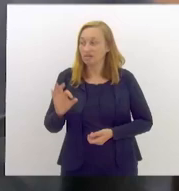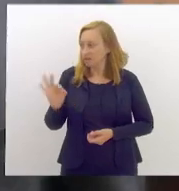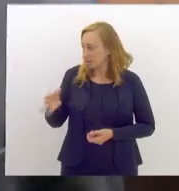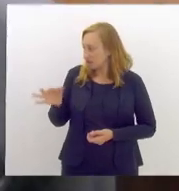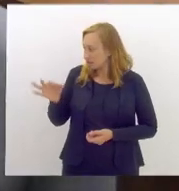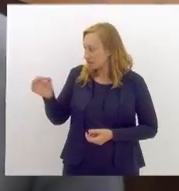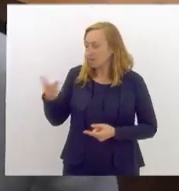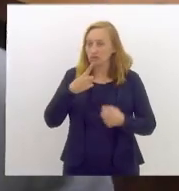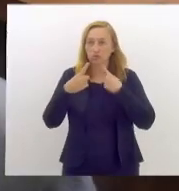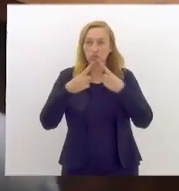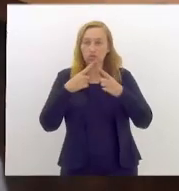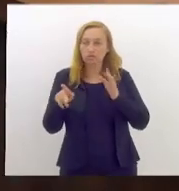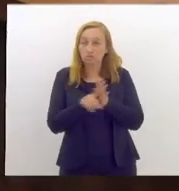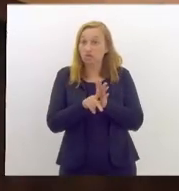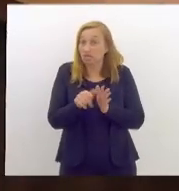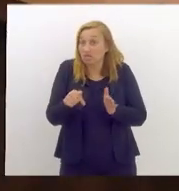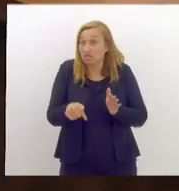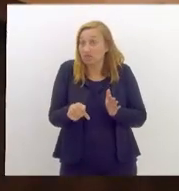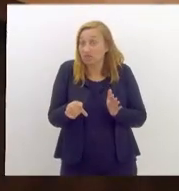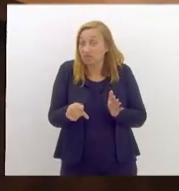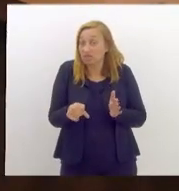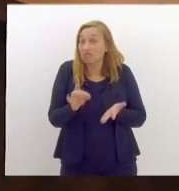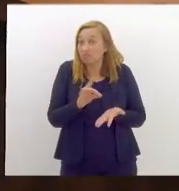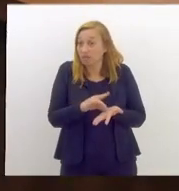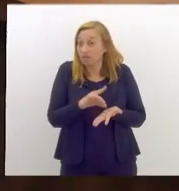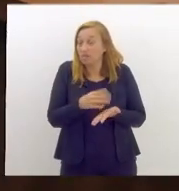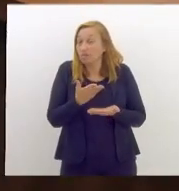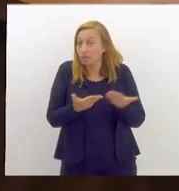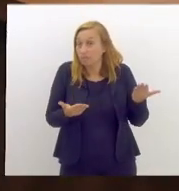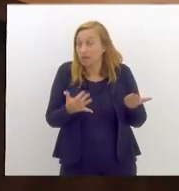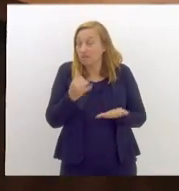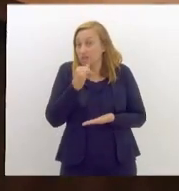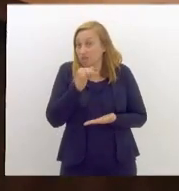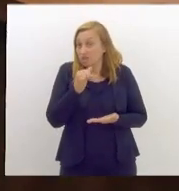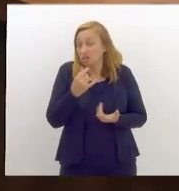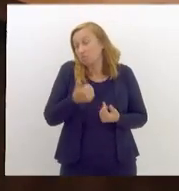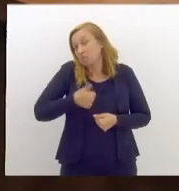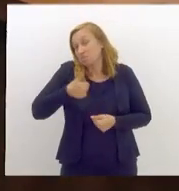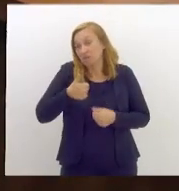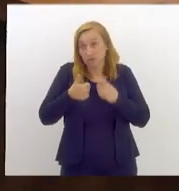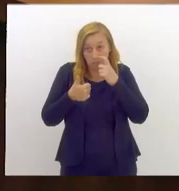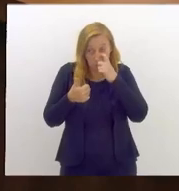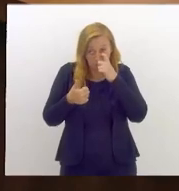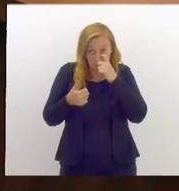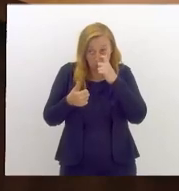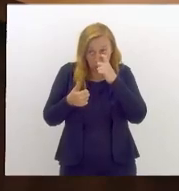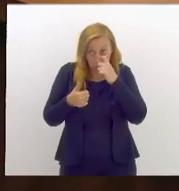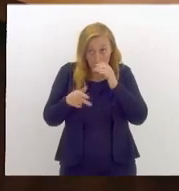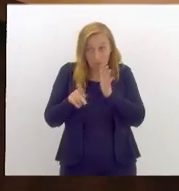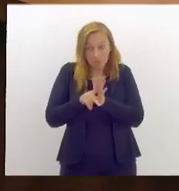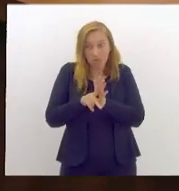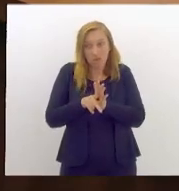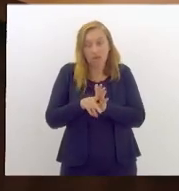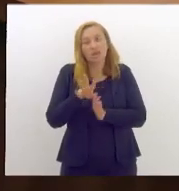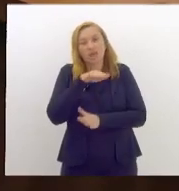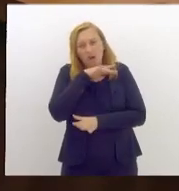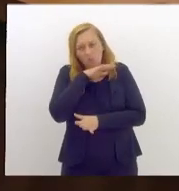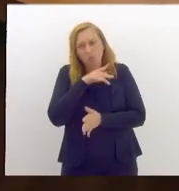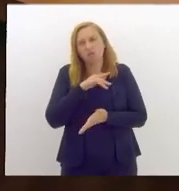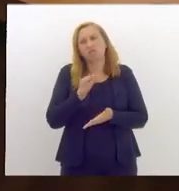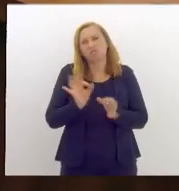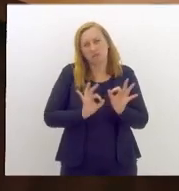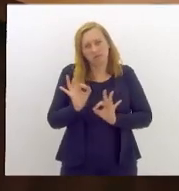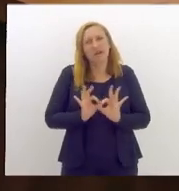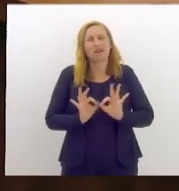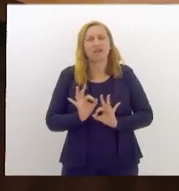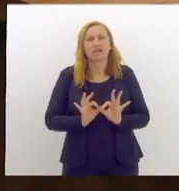Corrêa discussão desse projeto aqui é realmente uma perda de energia primeiro que o projeto está muito mal fundamentado muito mal